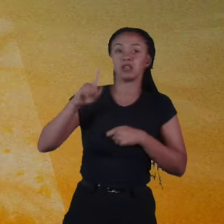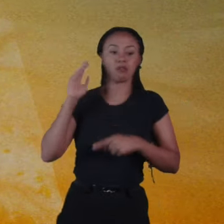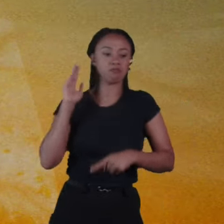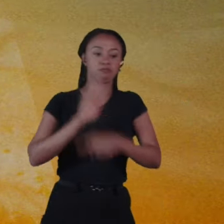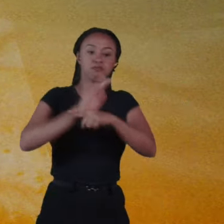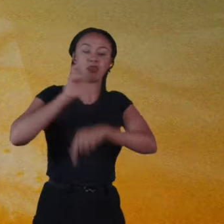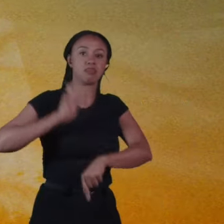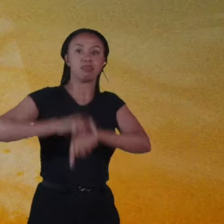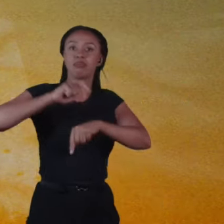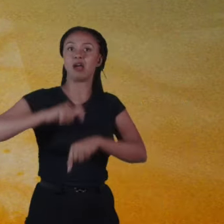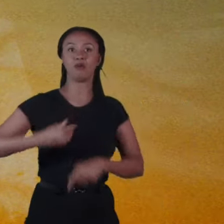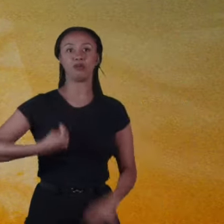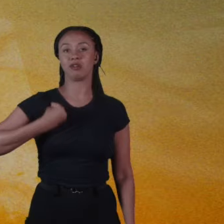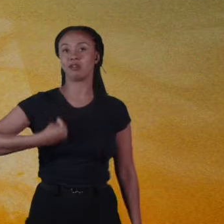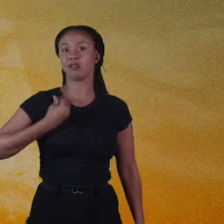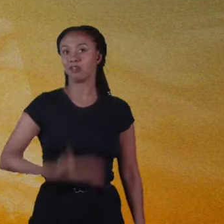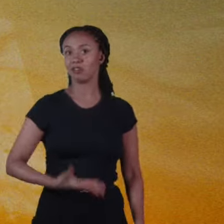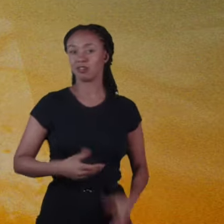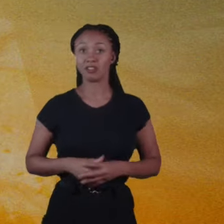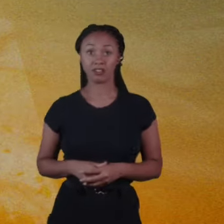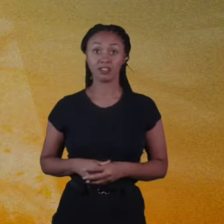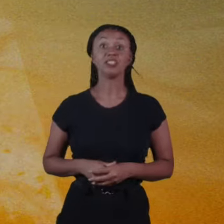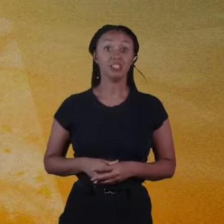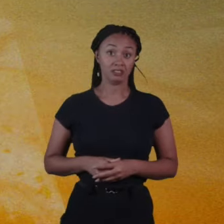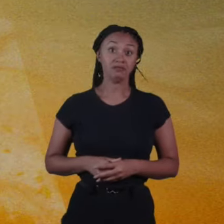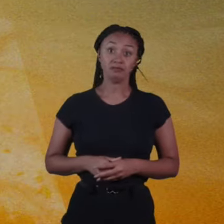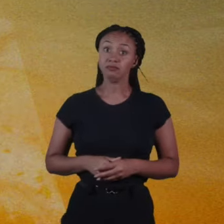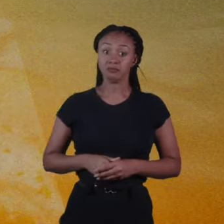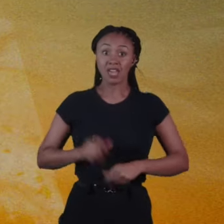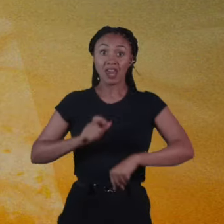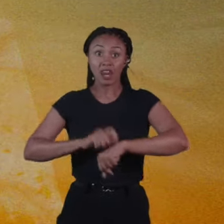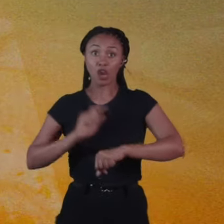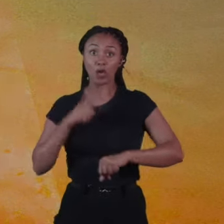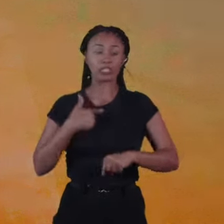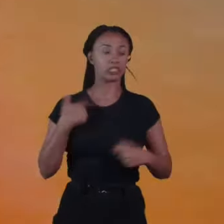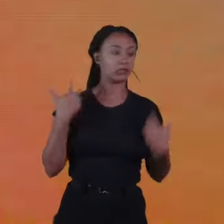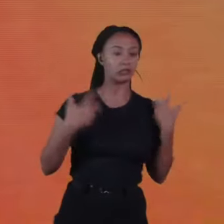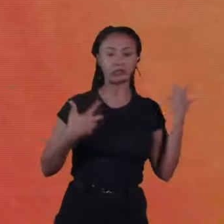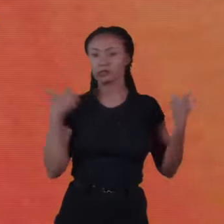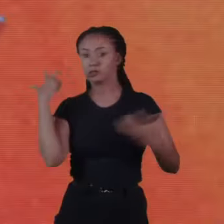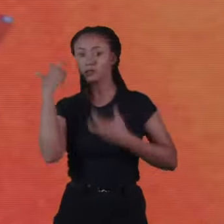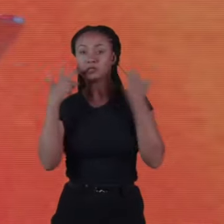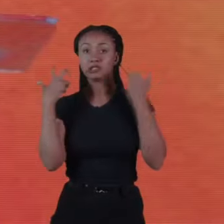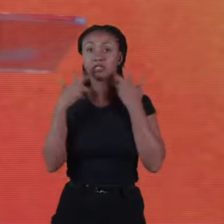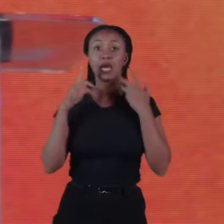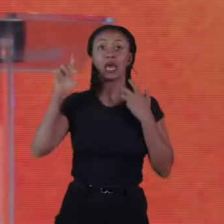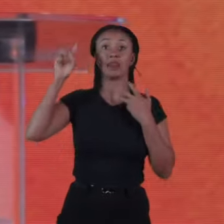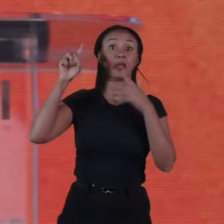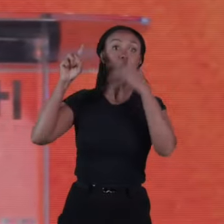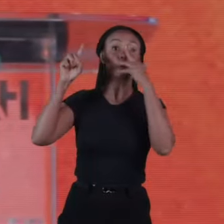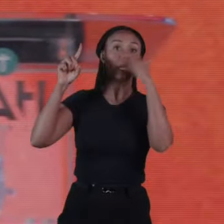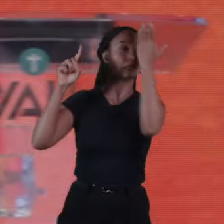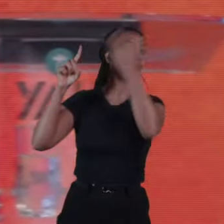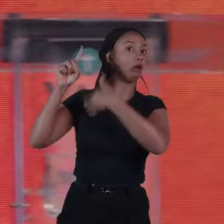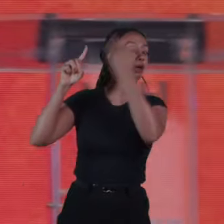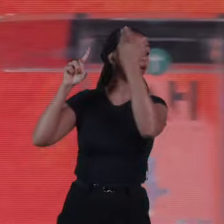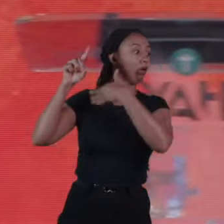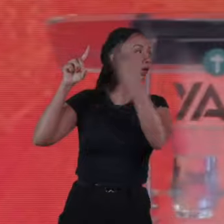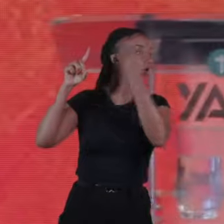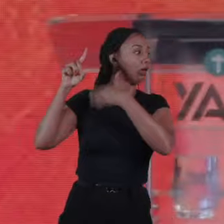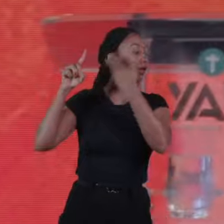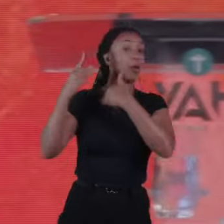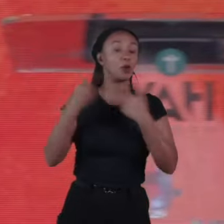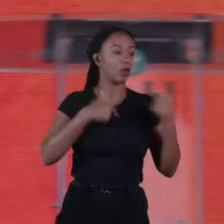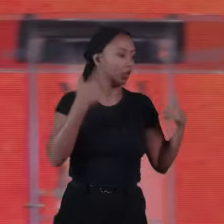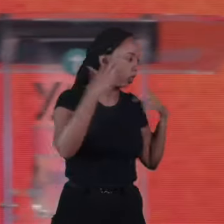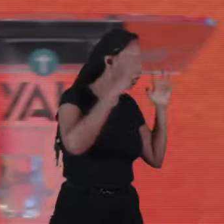Bem presente nas tribulações. É nas tribulações que muitas vezes a gente não vê Deus, porque a gente está atarefado tentando resolver o